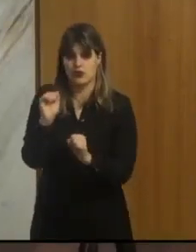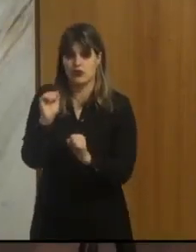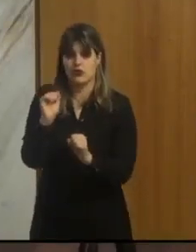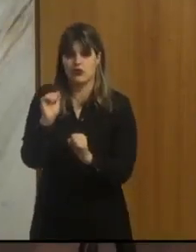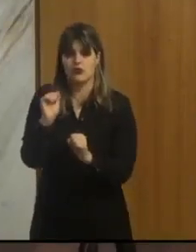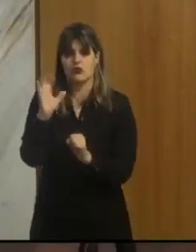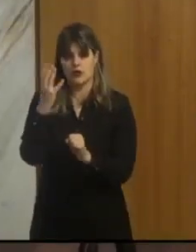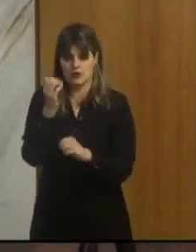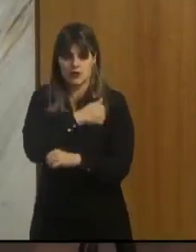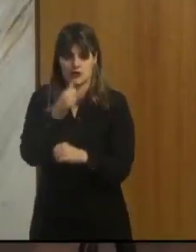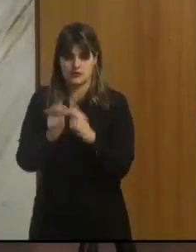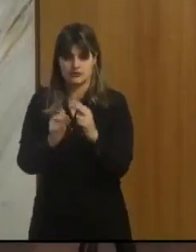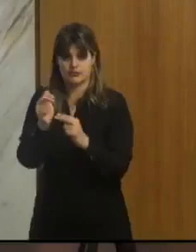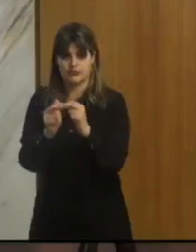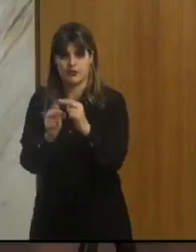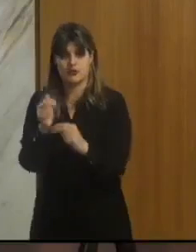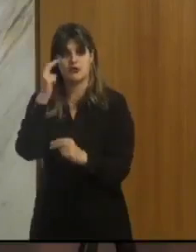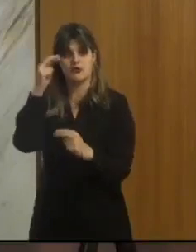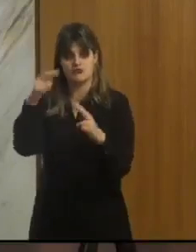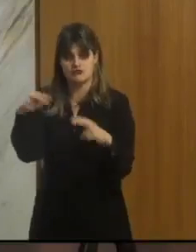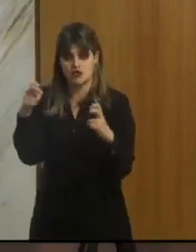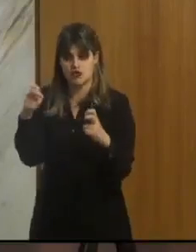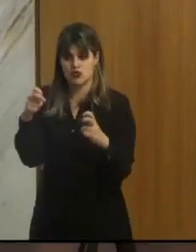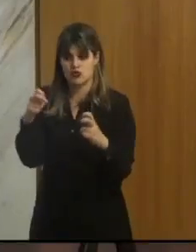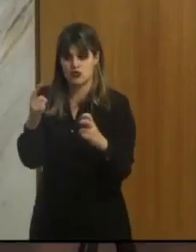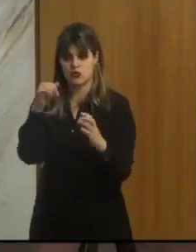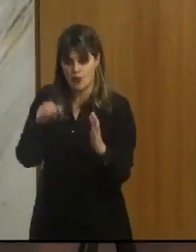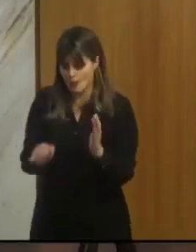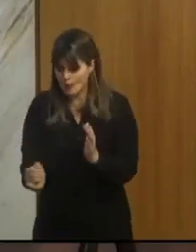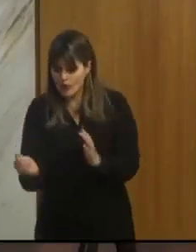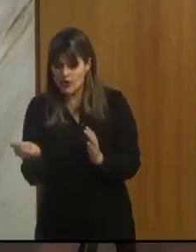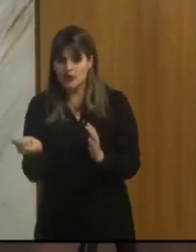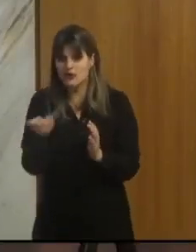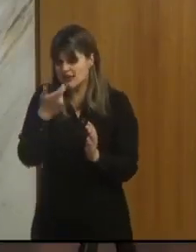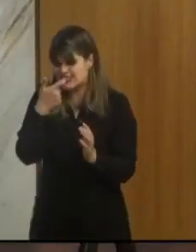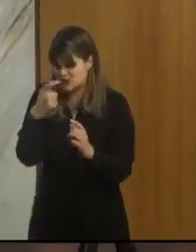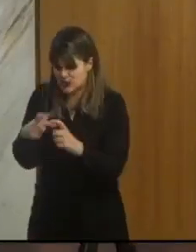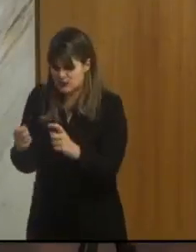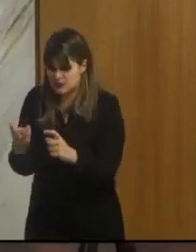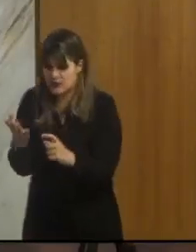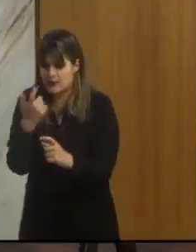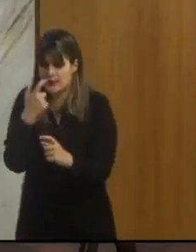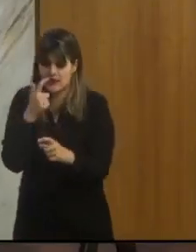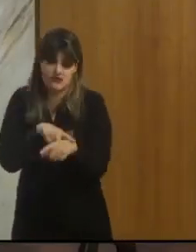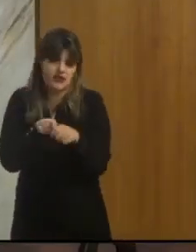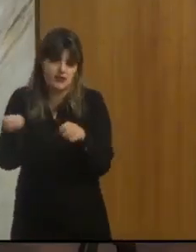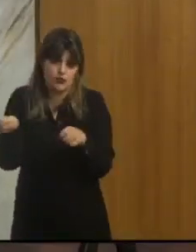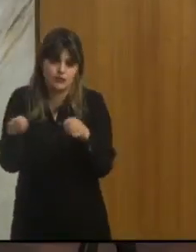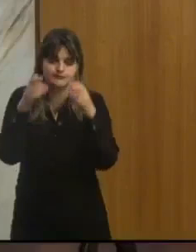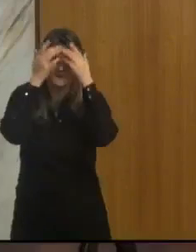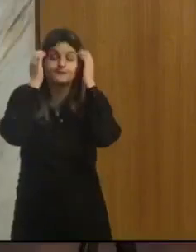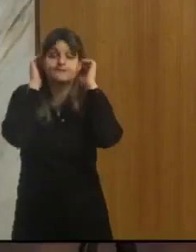a casa, encontrou um fosso muito grande, cheio de cacos de azulejos desta época.